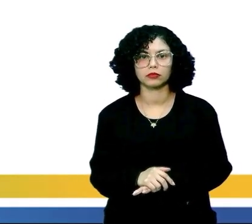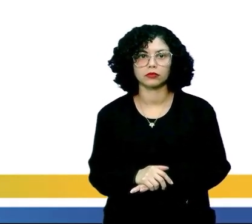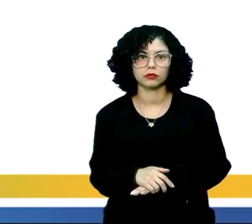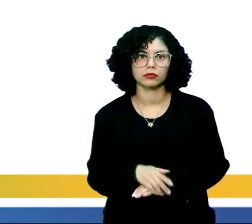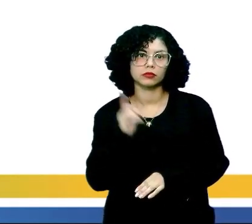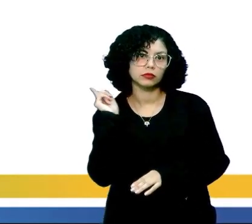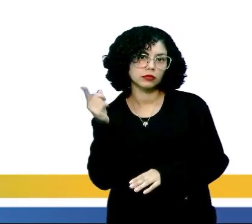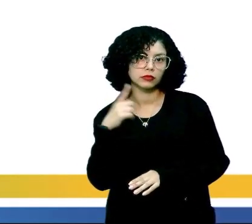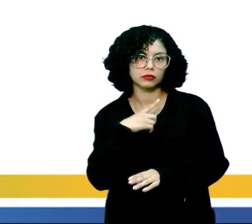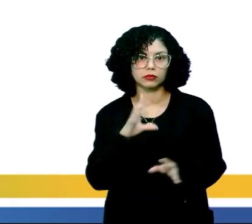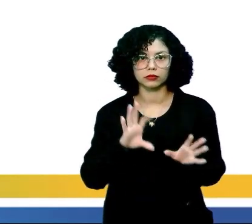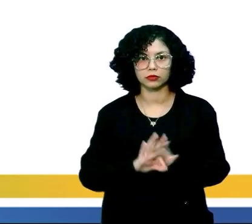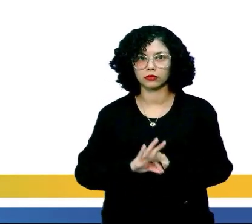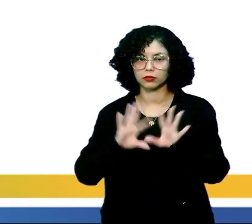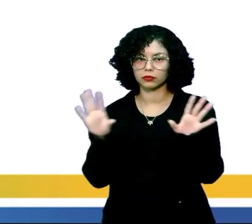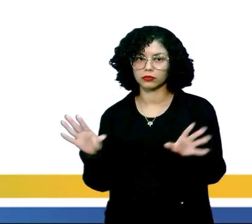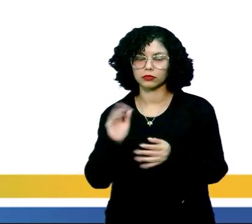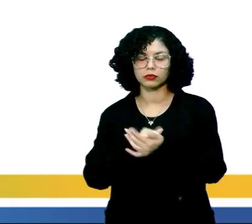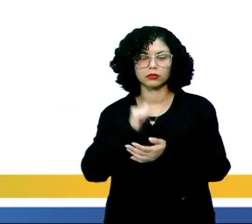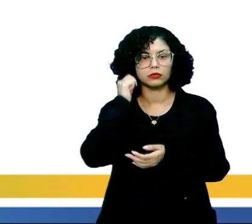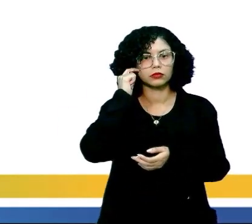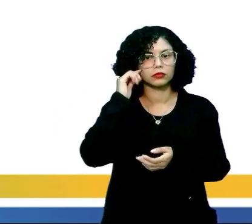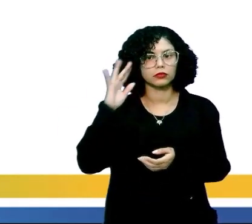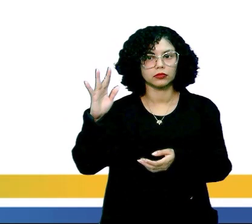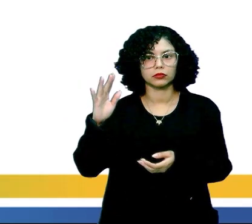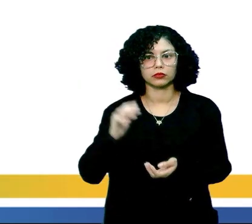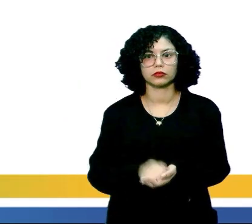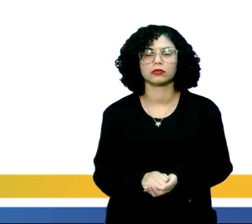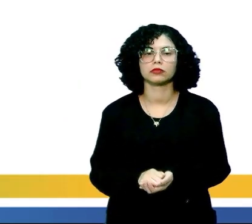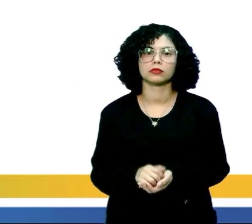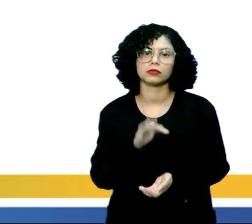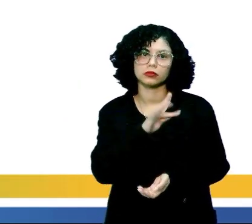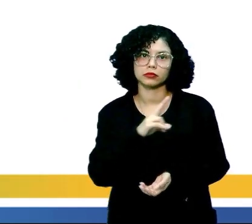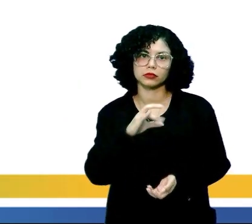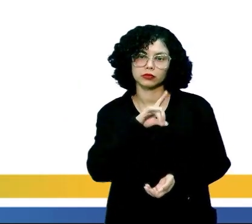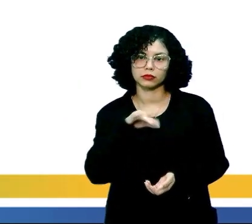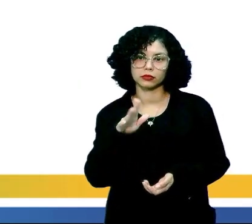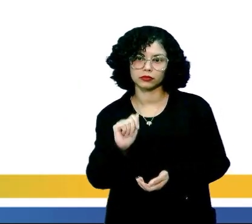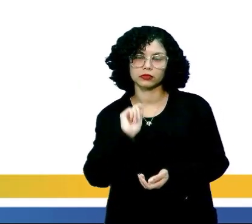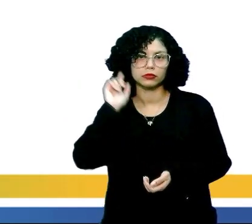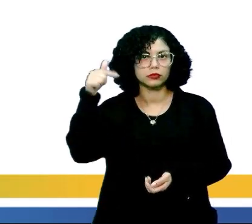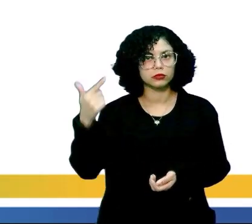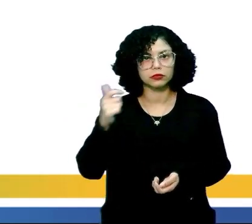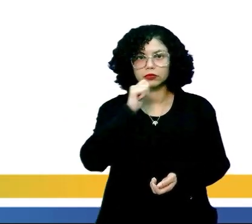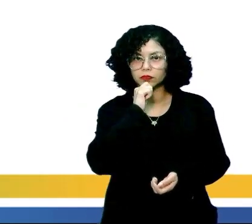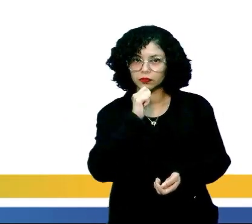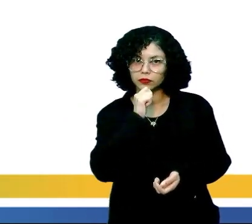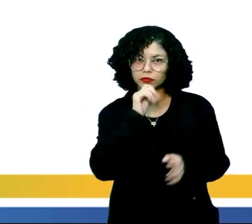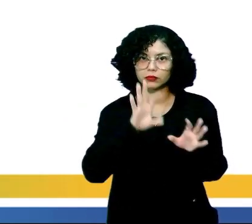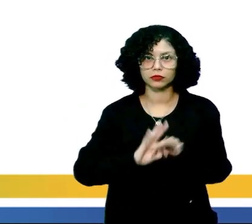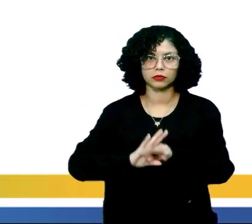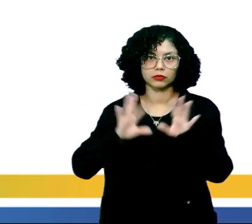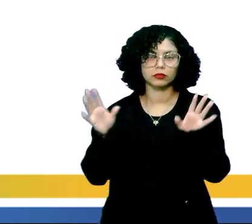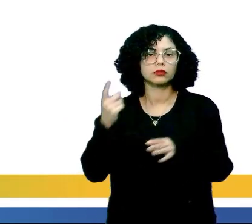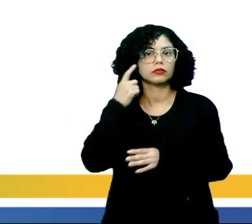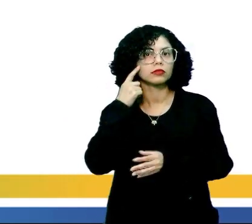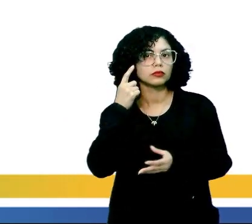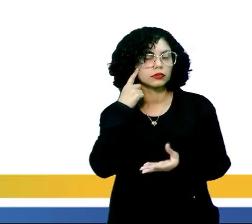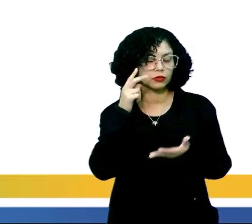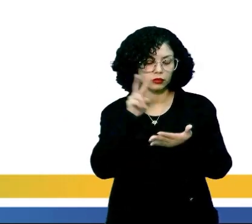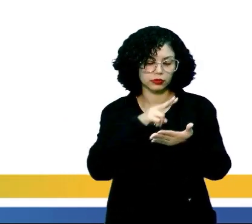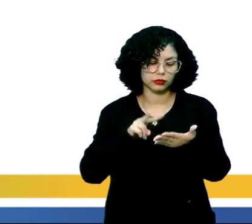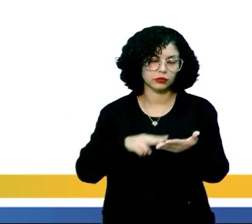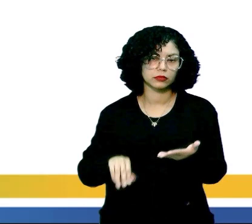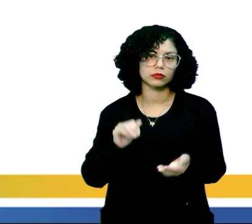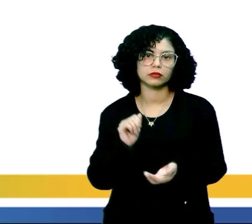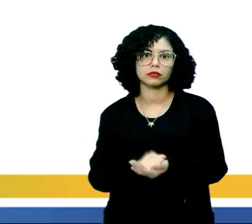E aí a gente tem essa questão da liberdade ficcional. Essa liberdade ficcional é justamente essa questão de poder